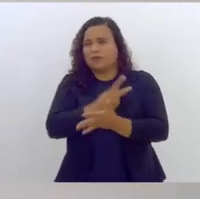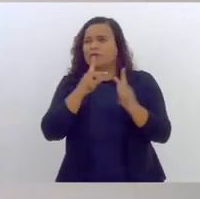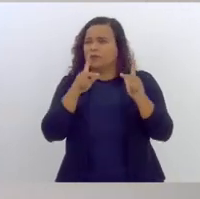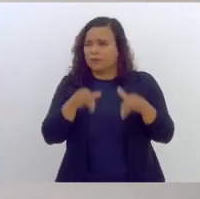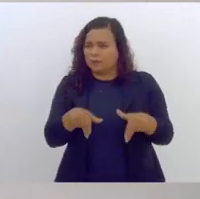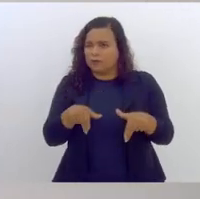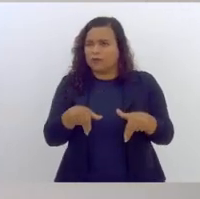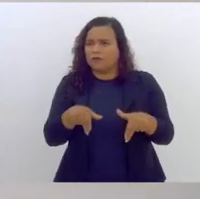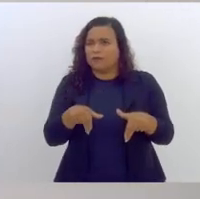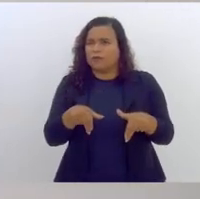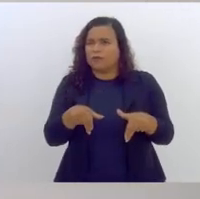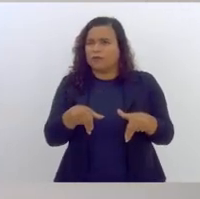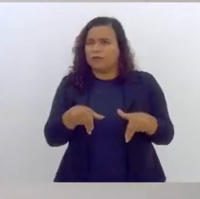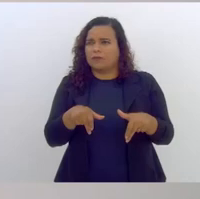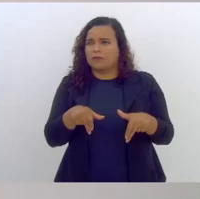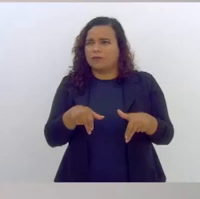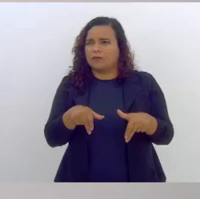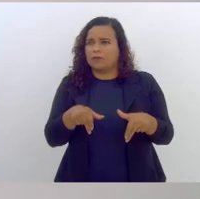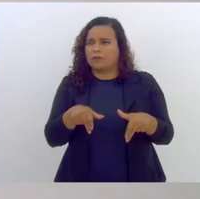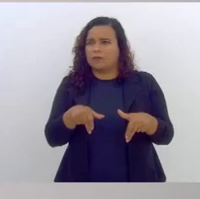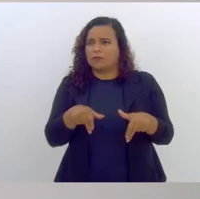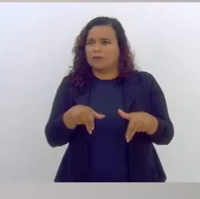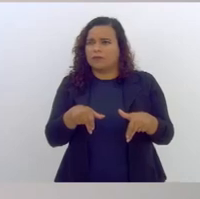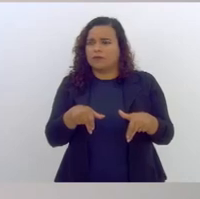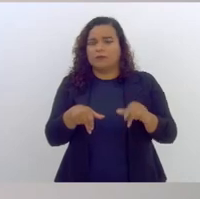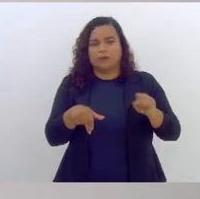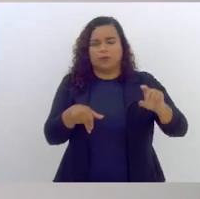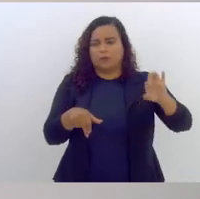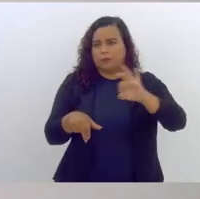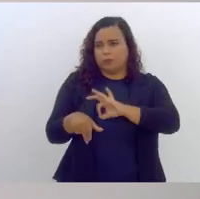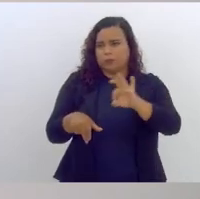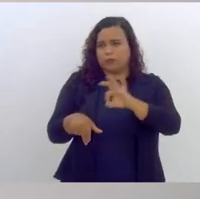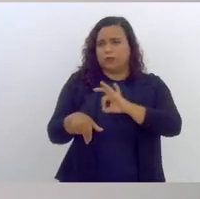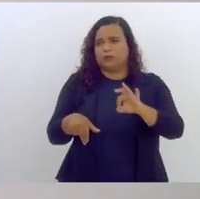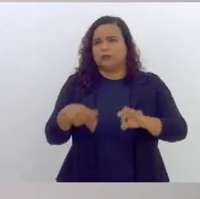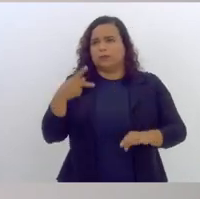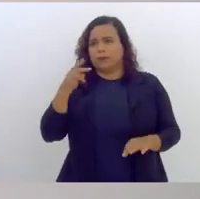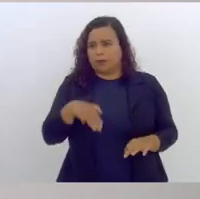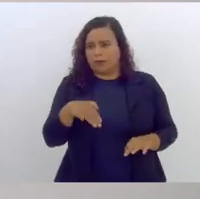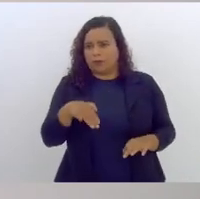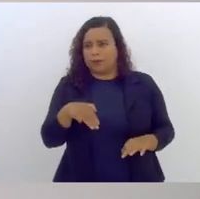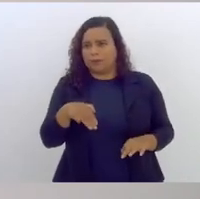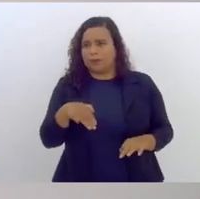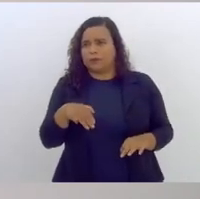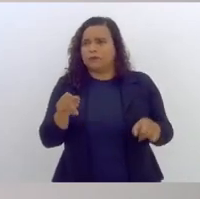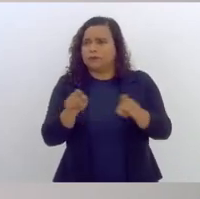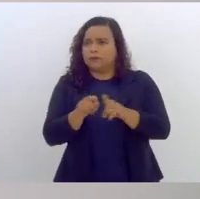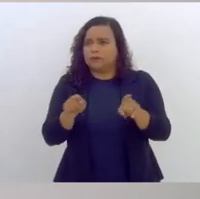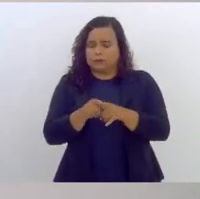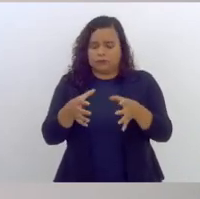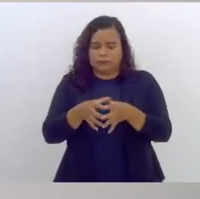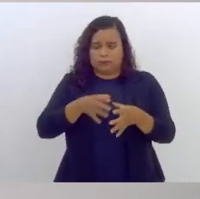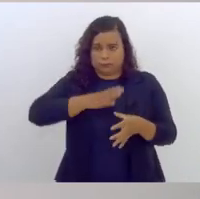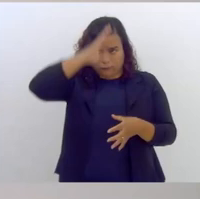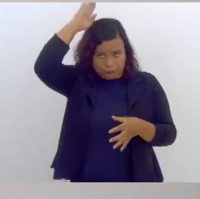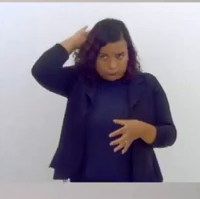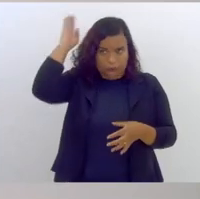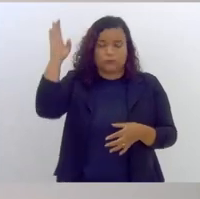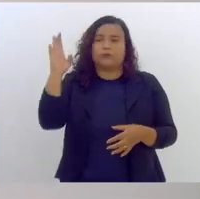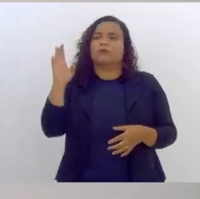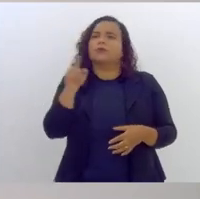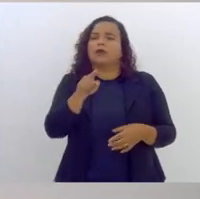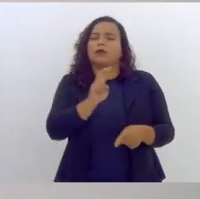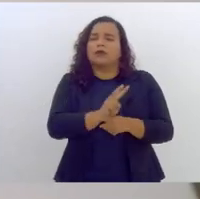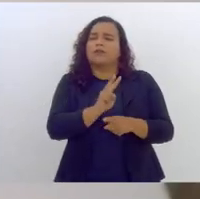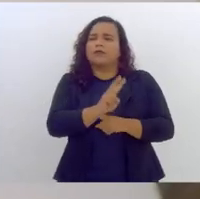quando quando aconteceu Tanto na polícia militar como na Defensoria perdão no Corpo de Bombeiros na Defesa Civil nós